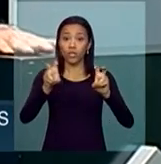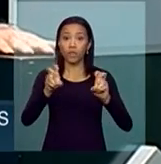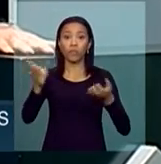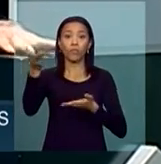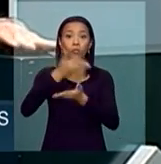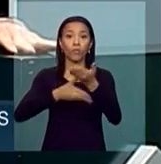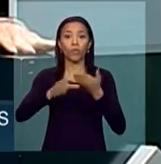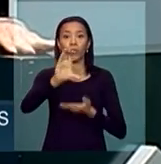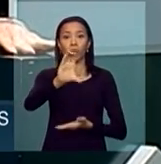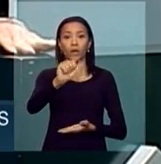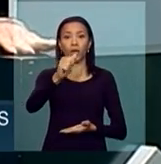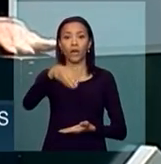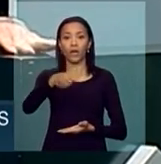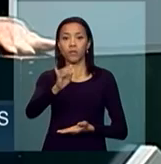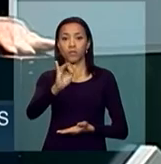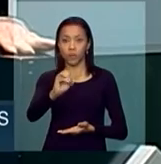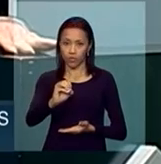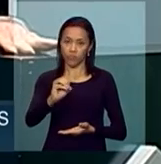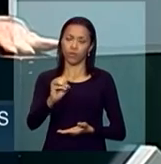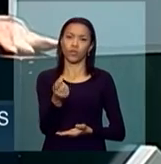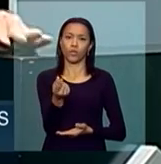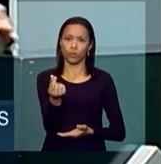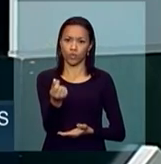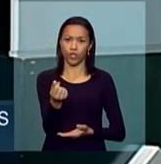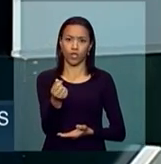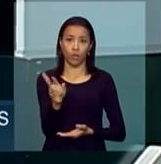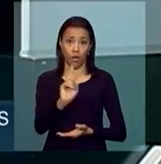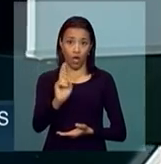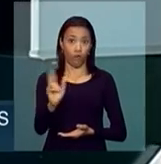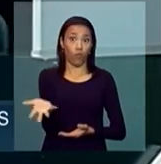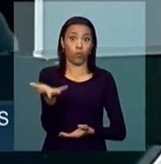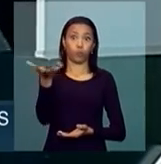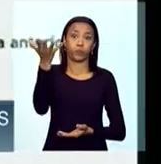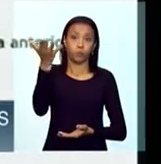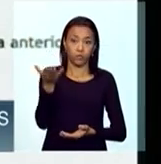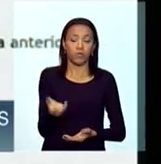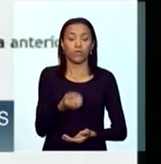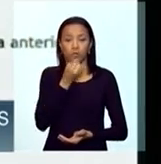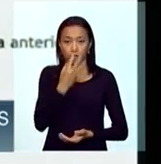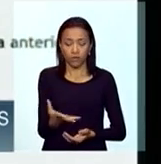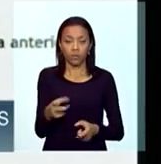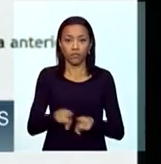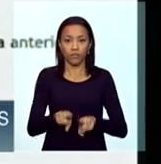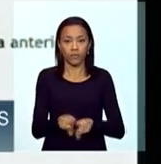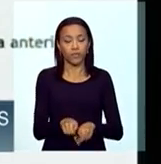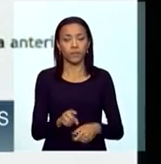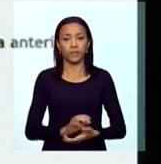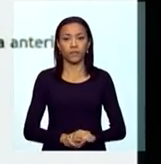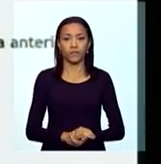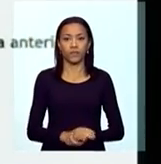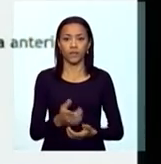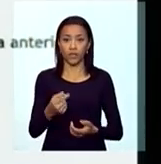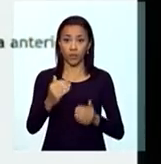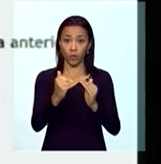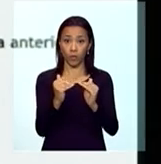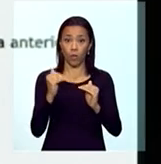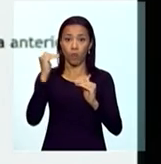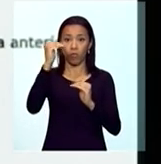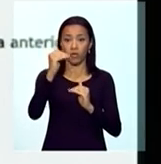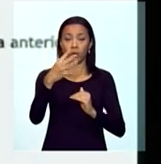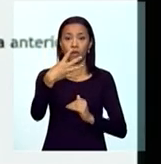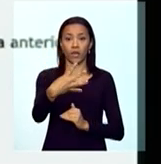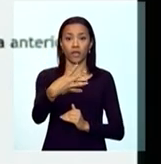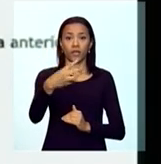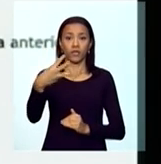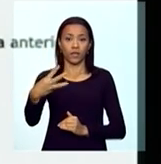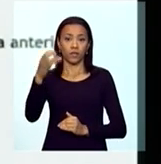o real se valorizou e nós, portanto, tivemos a oportunidade do produtor, ao antecipar, reduzir custo de produção. Crescimento de 43%